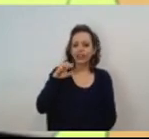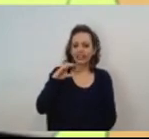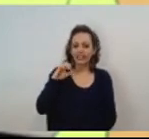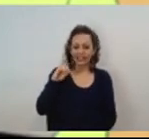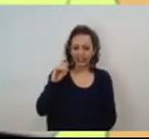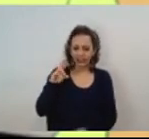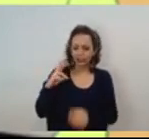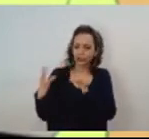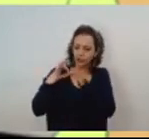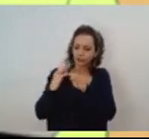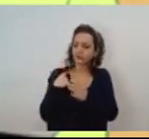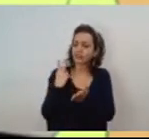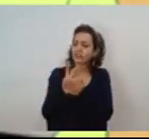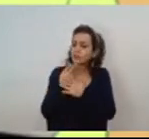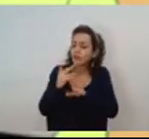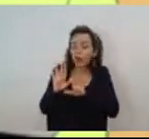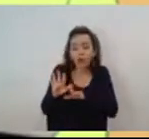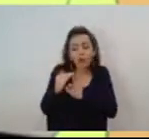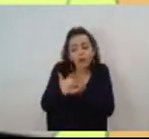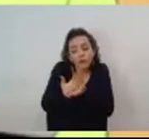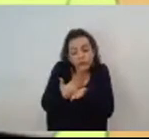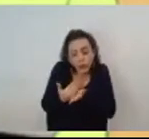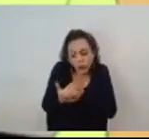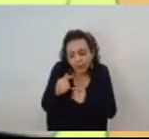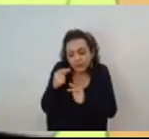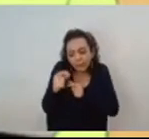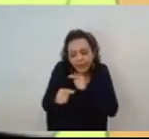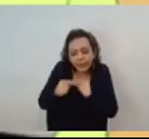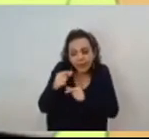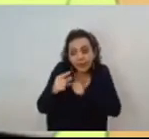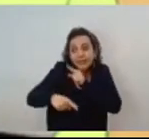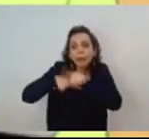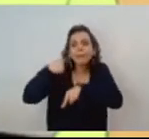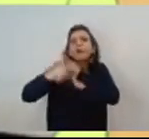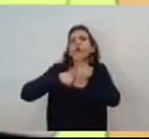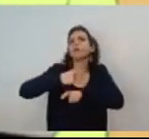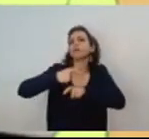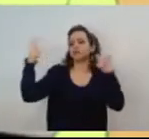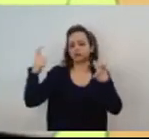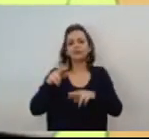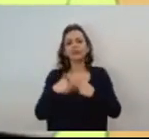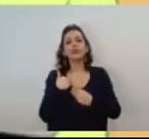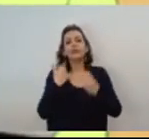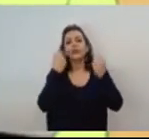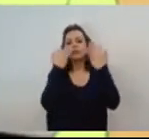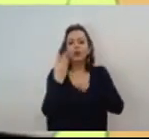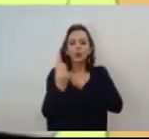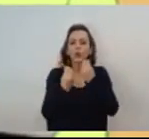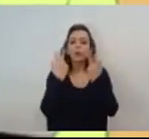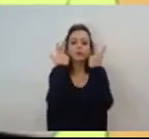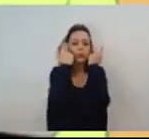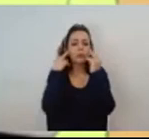hoje desenhado um fluxo de como é que esse fornecedor ele entra dentro do Carrefour né bom